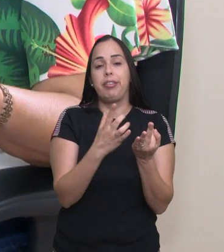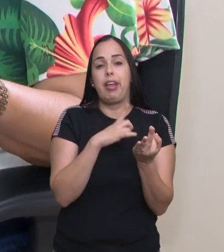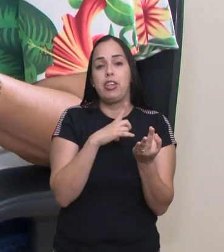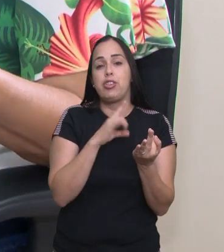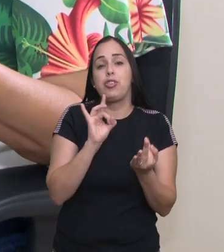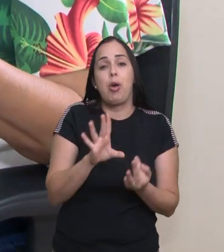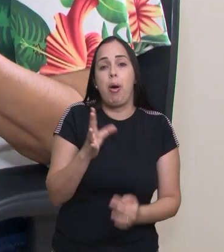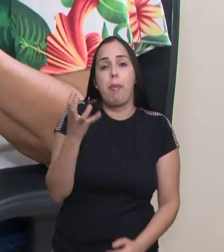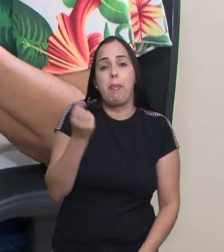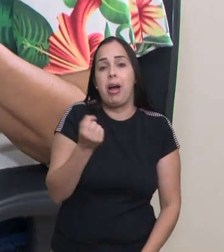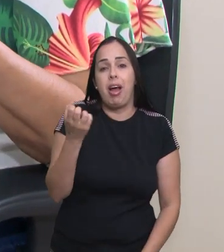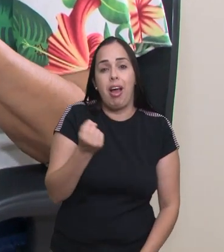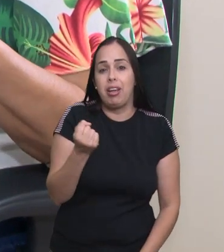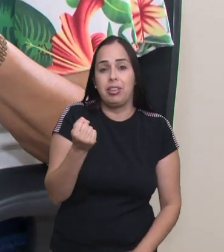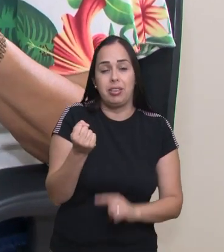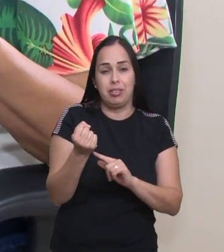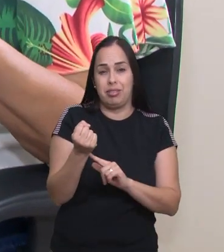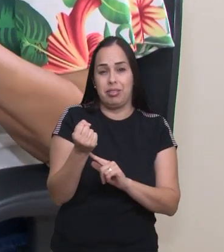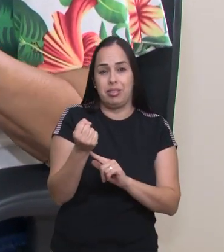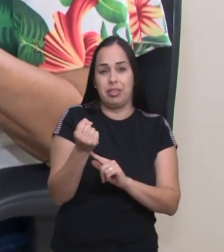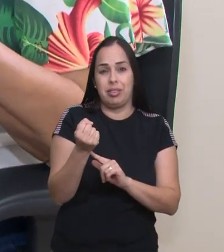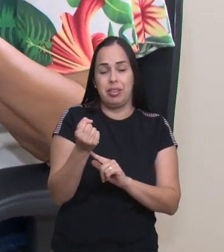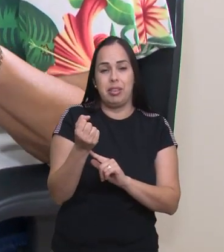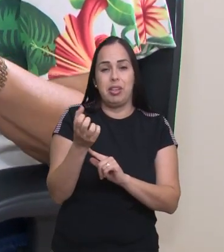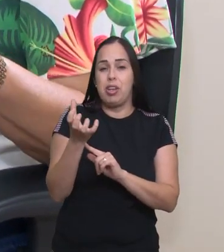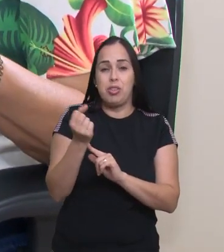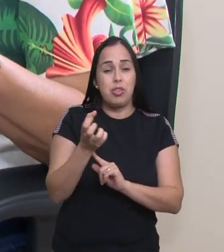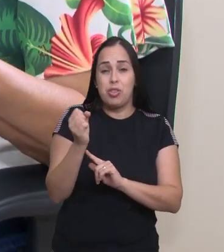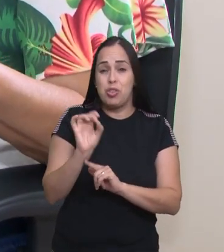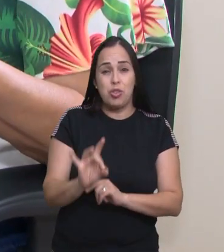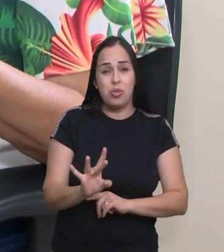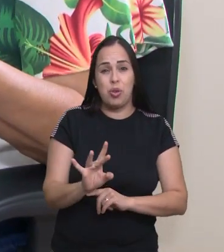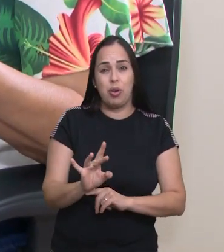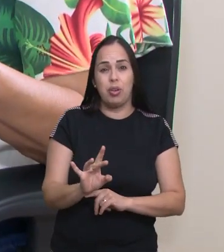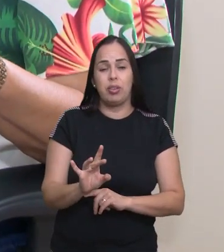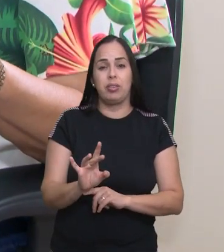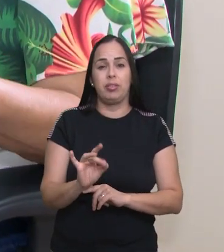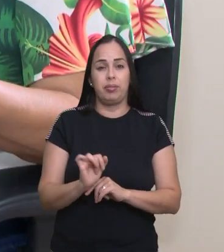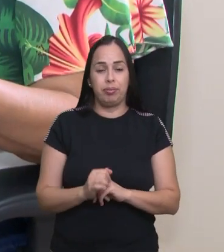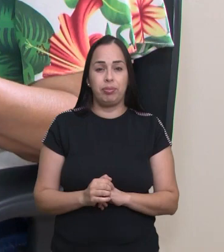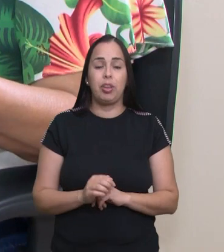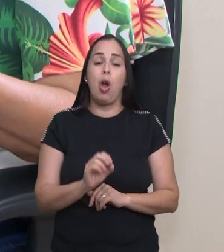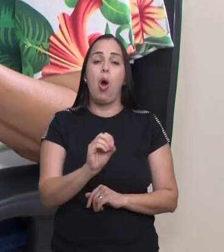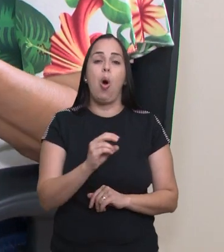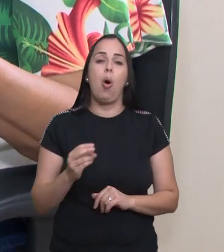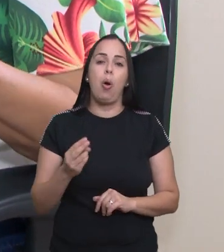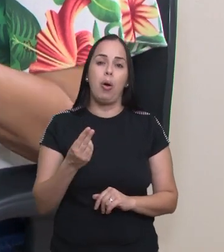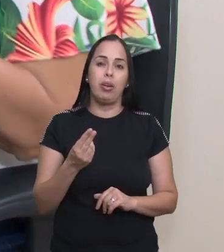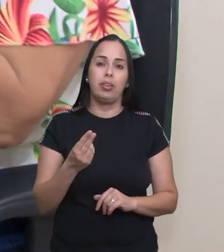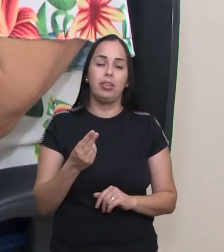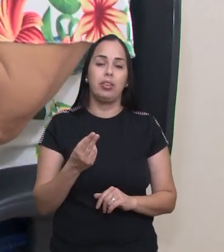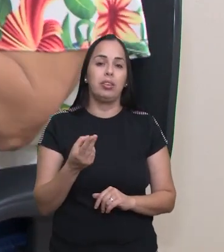benefício, aquele BPC, benefício de prestação continuada, dos avós,